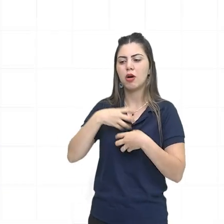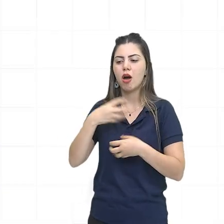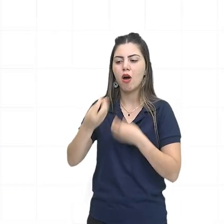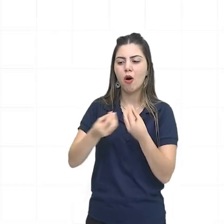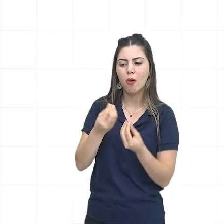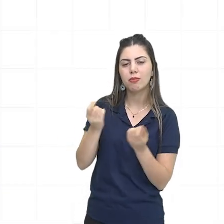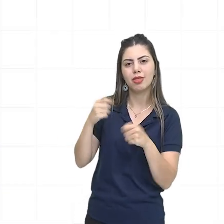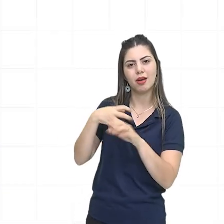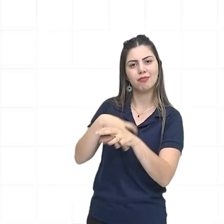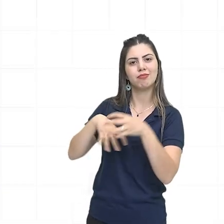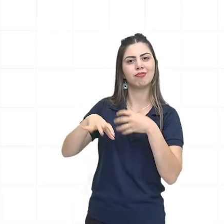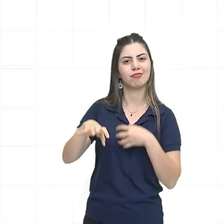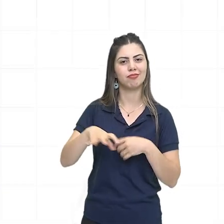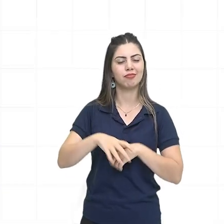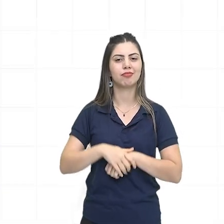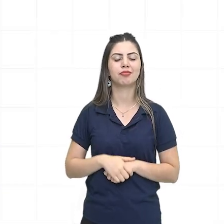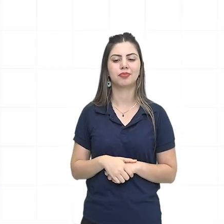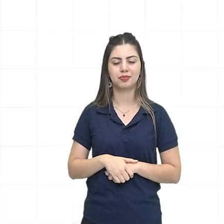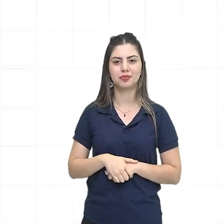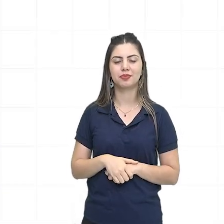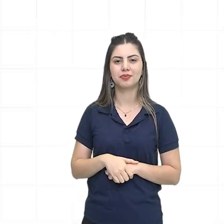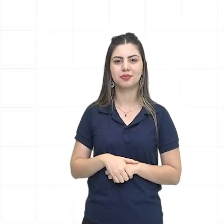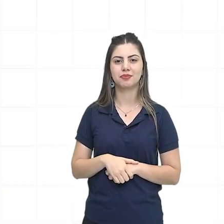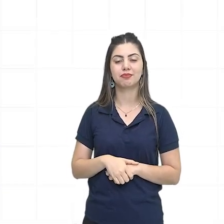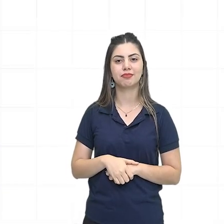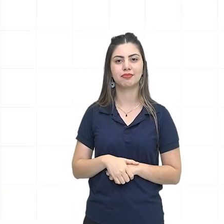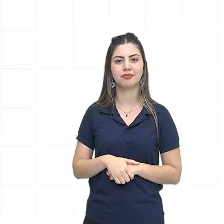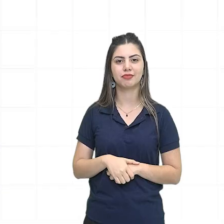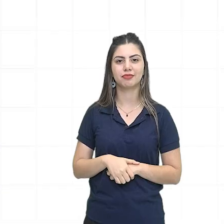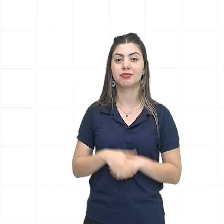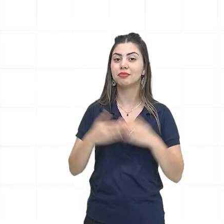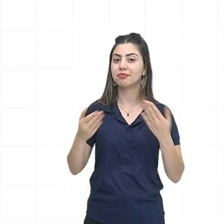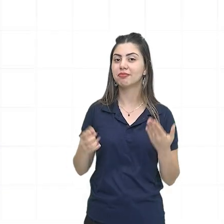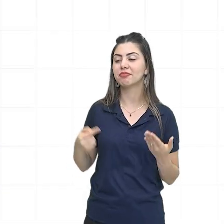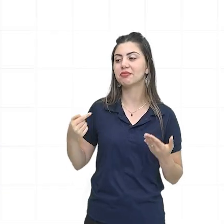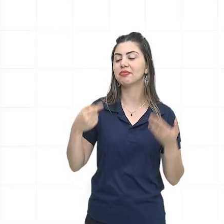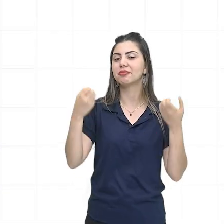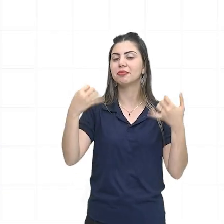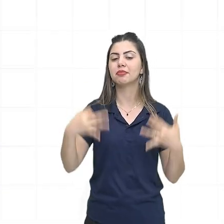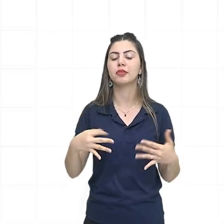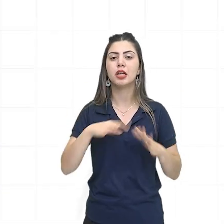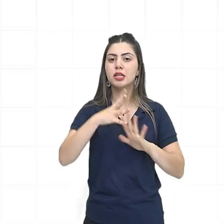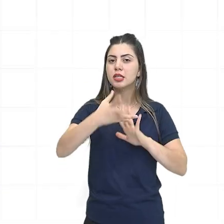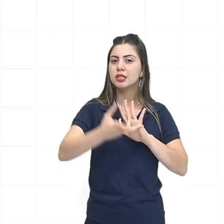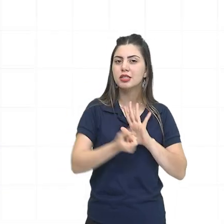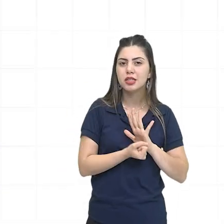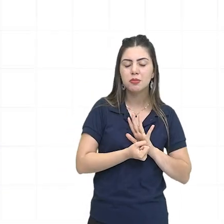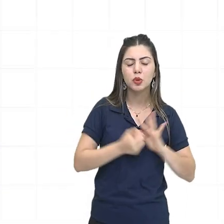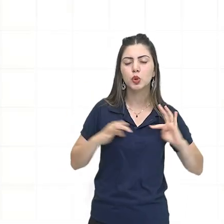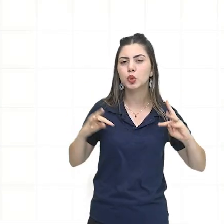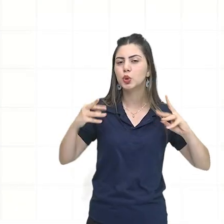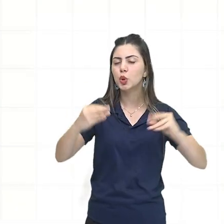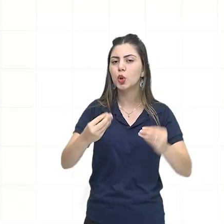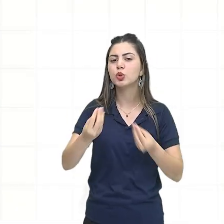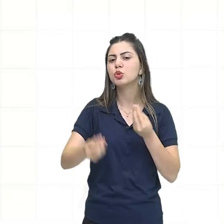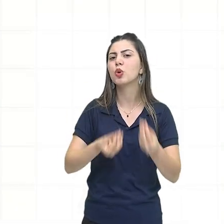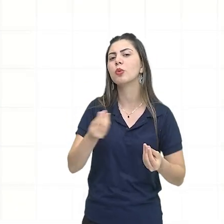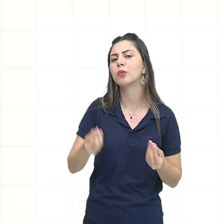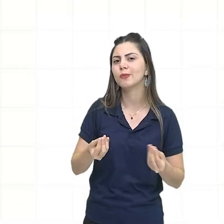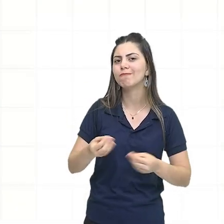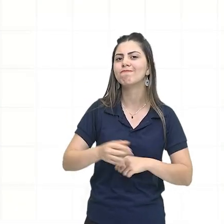de compreensão em relação aos outros. Então, nós poderíamos dizer que todo símbolo, ele